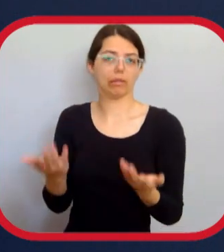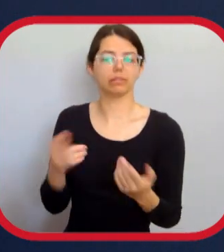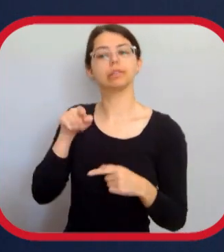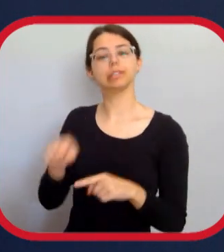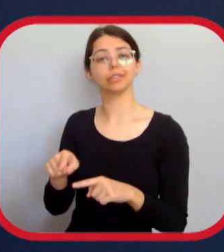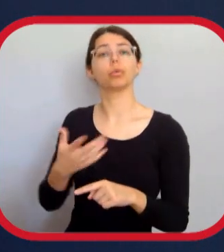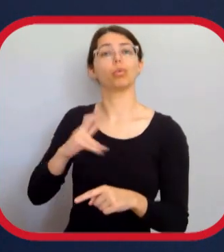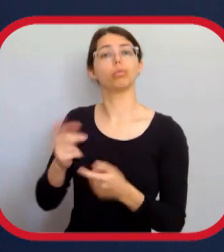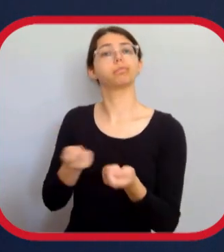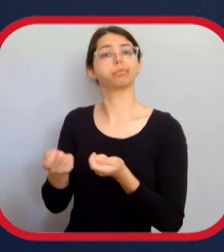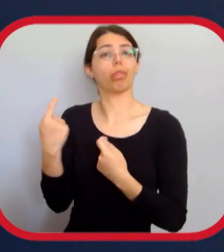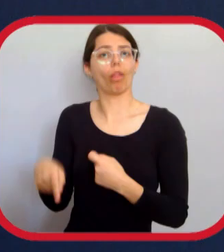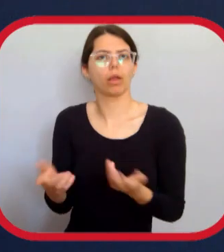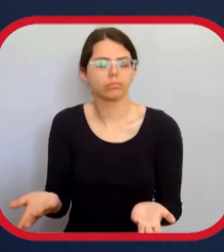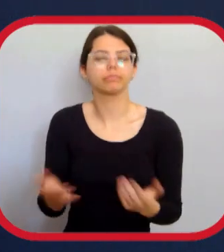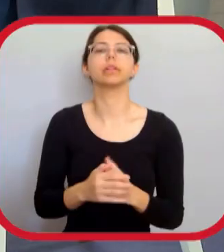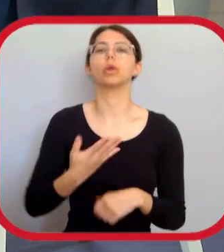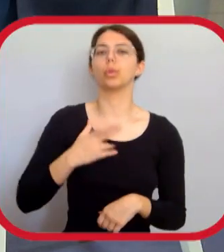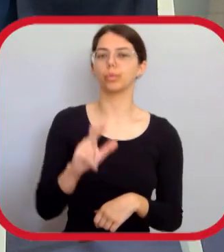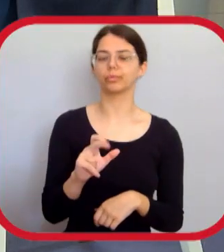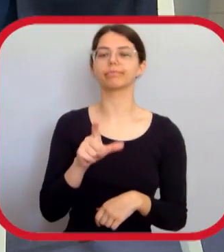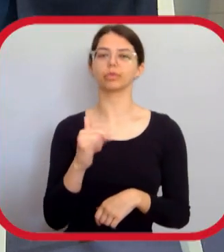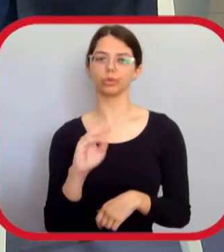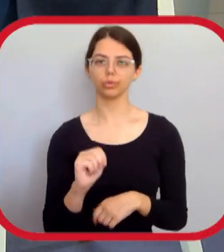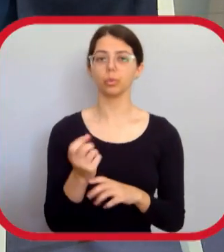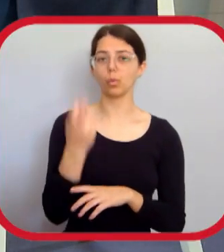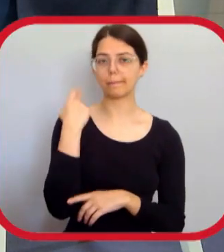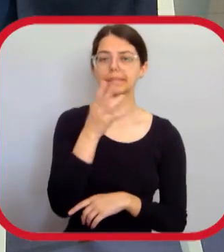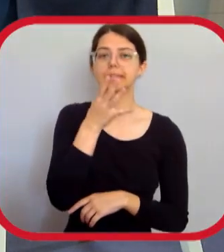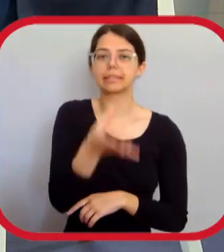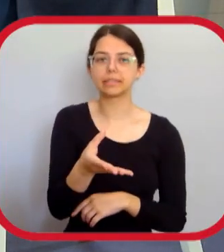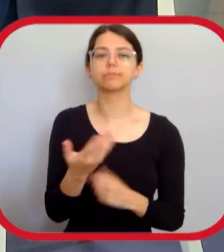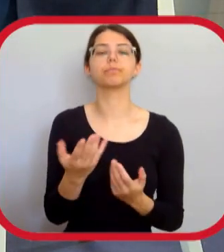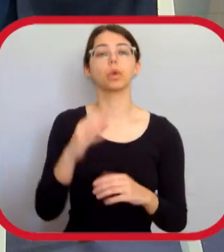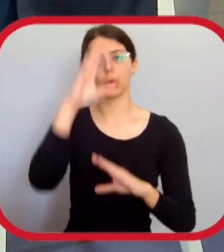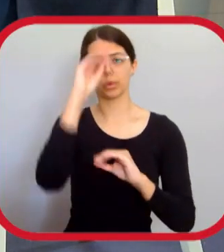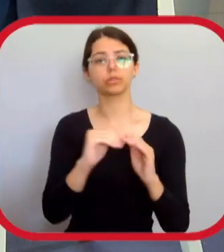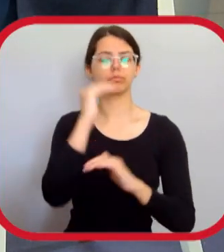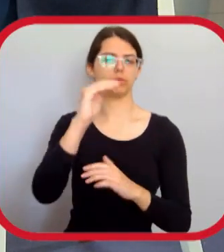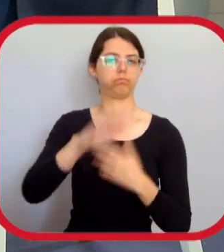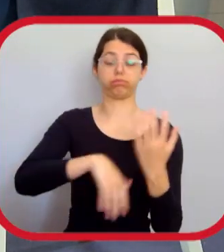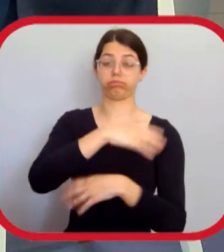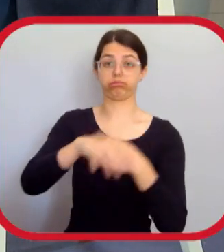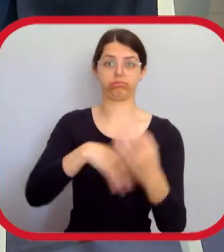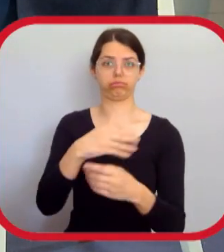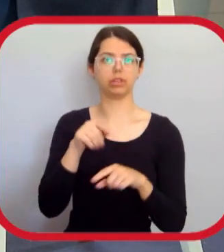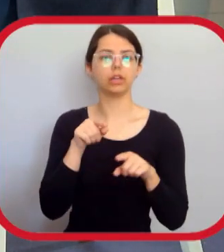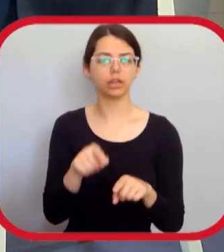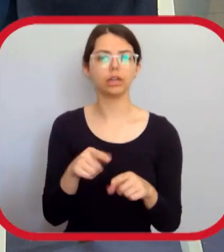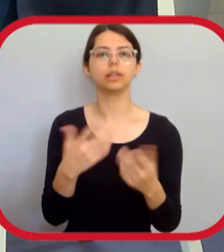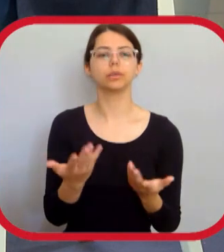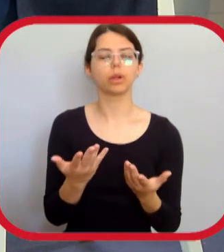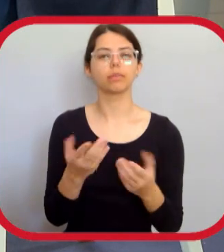ministrar doutoramentos. Professor Luís Carriço, comece por si, afirmou no ano passado que o ensino superior está desnorteado e que